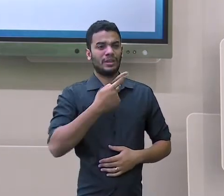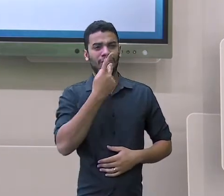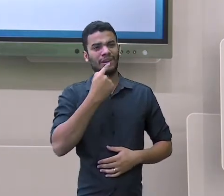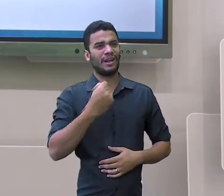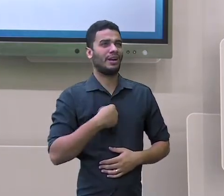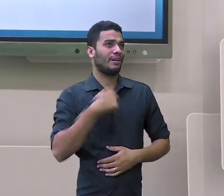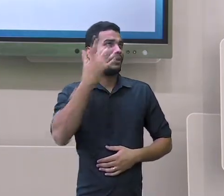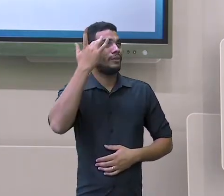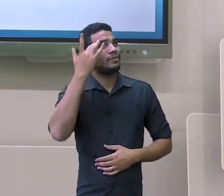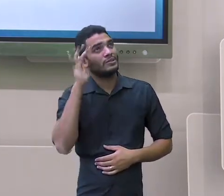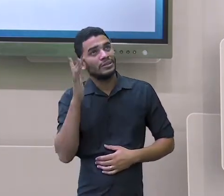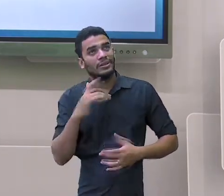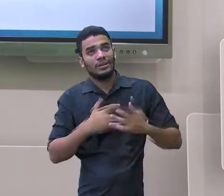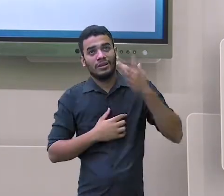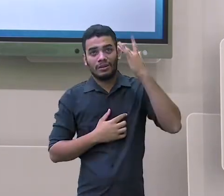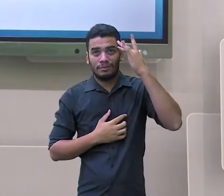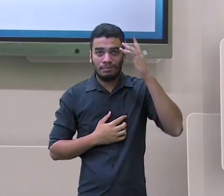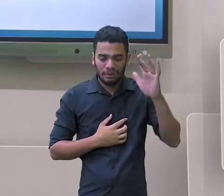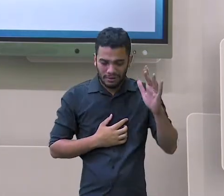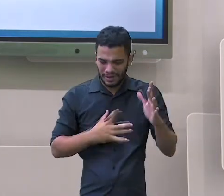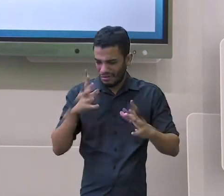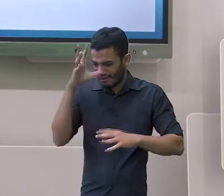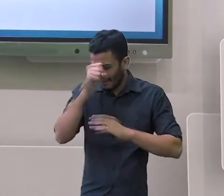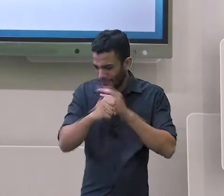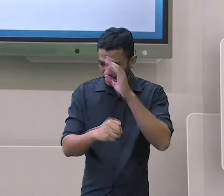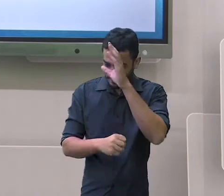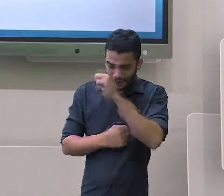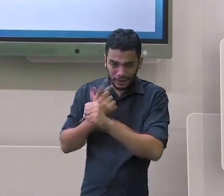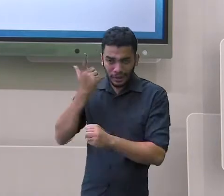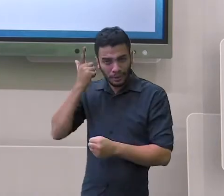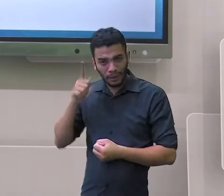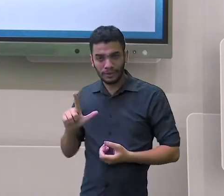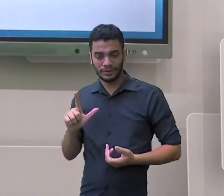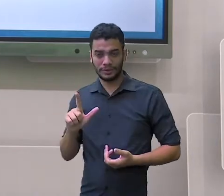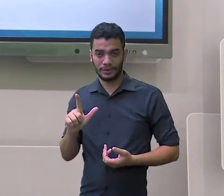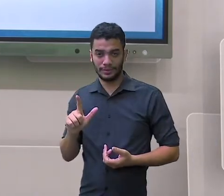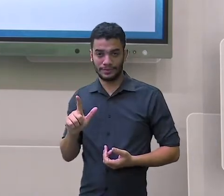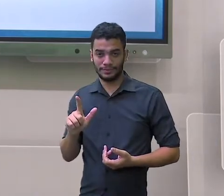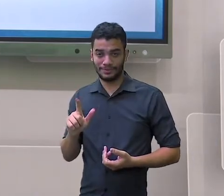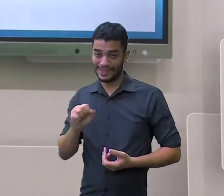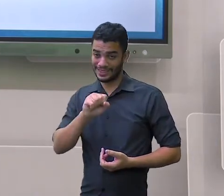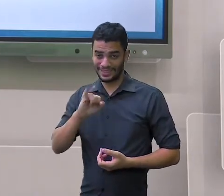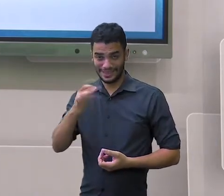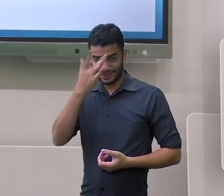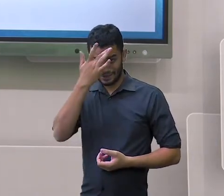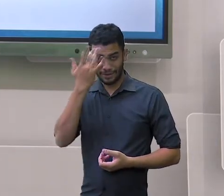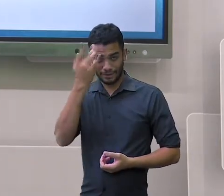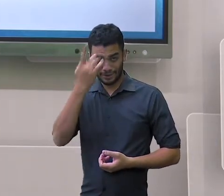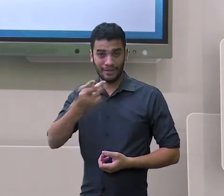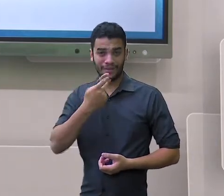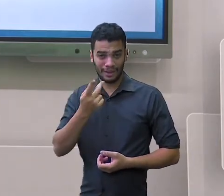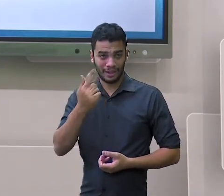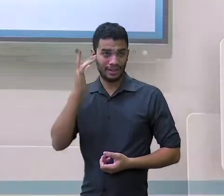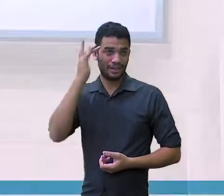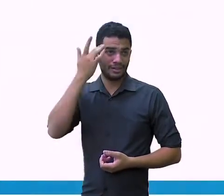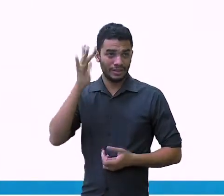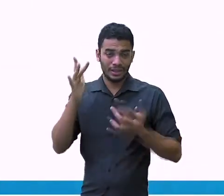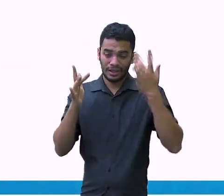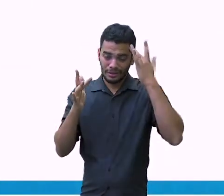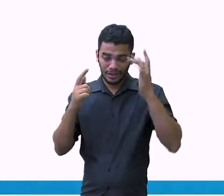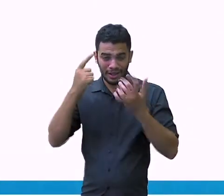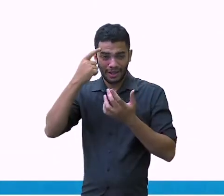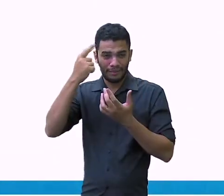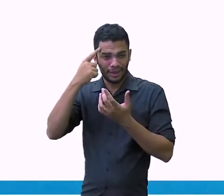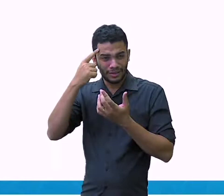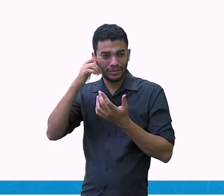Quem fala isso é porque ainda não sabe do que o corpo é capaz. Você sabe do que o seu